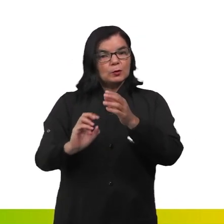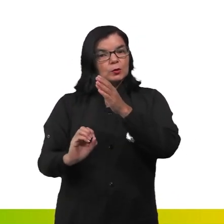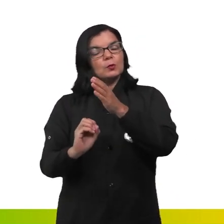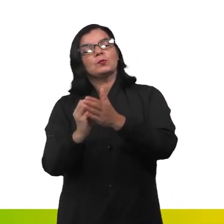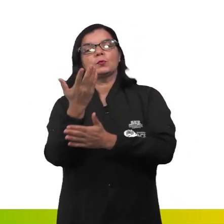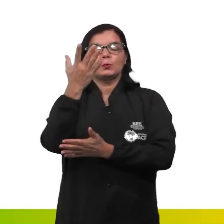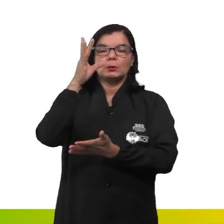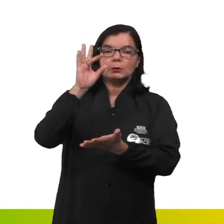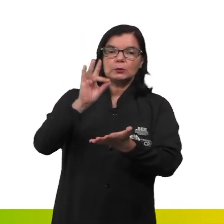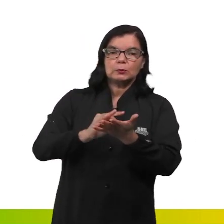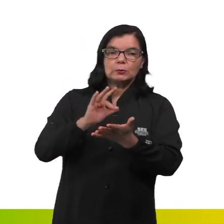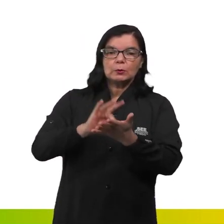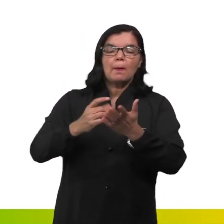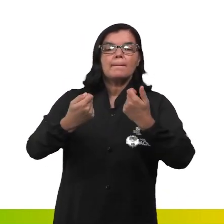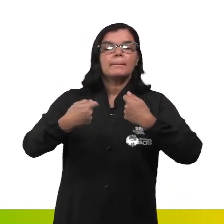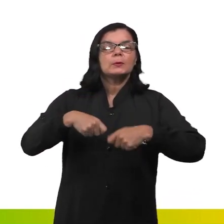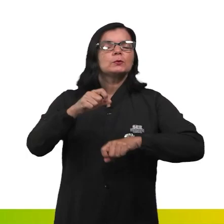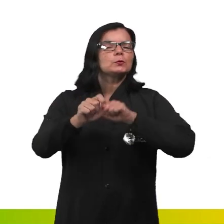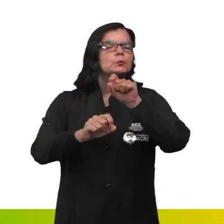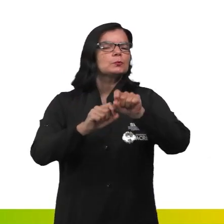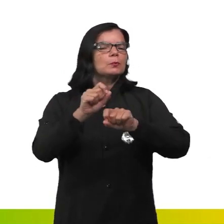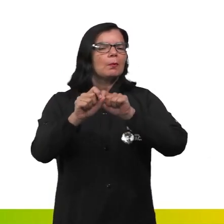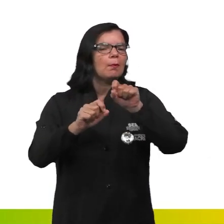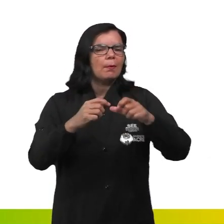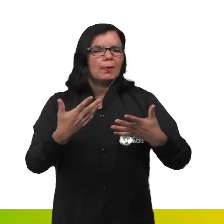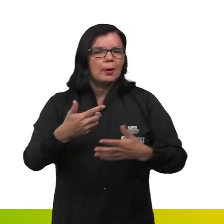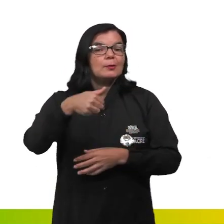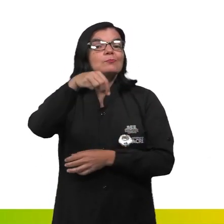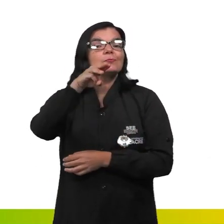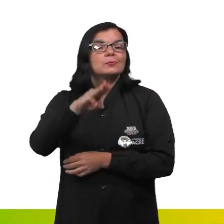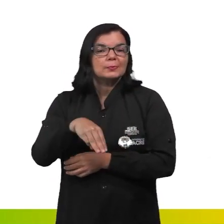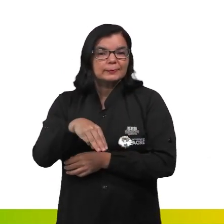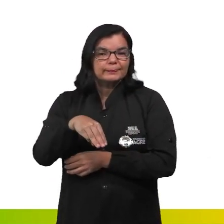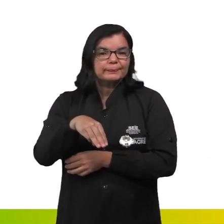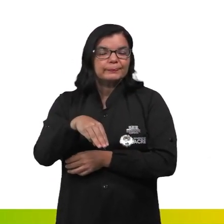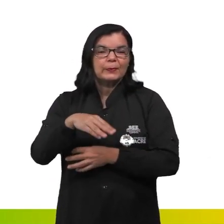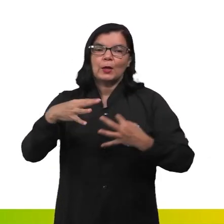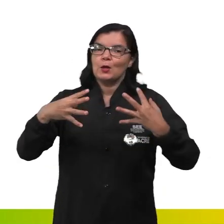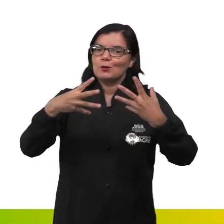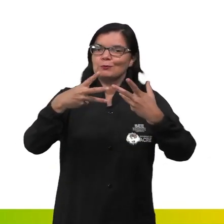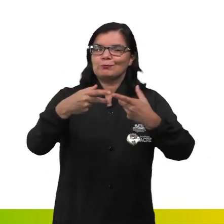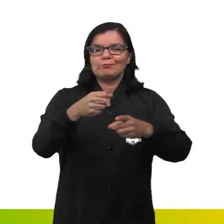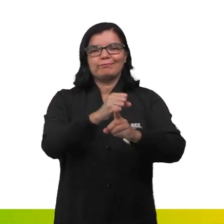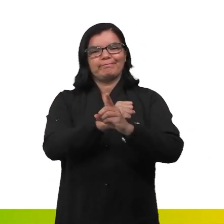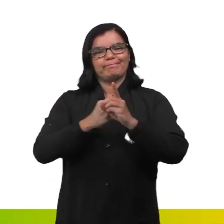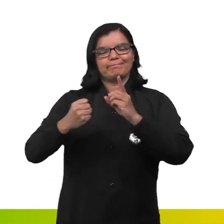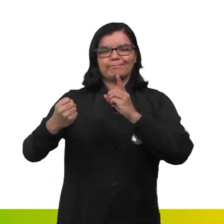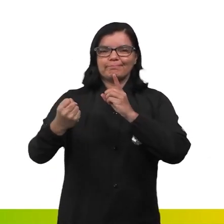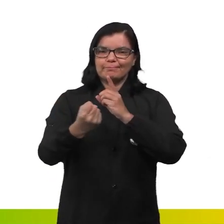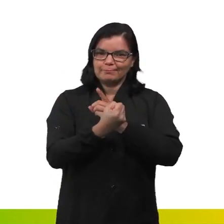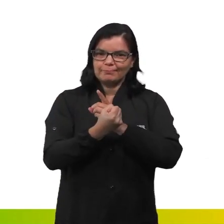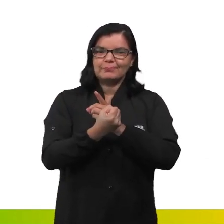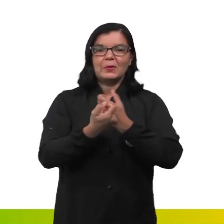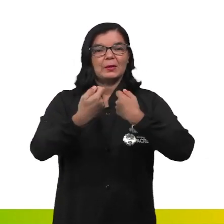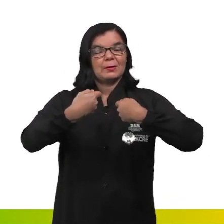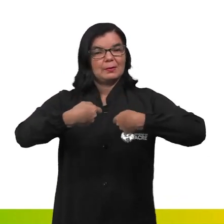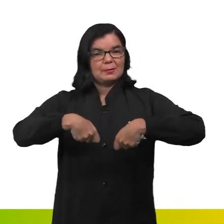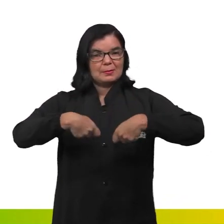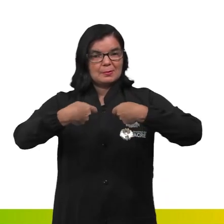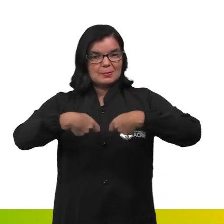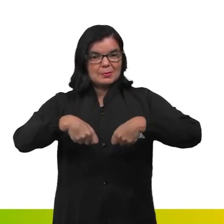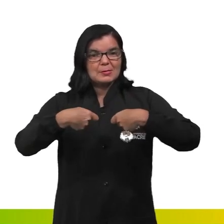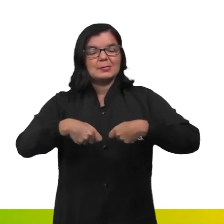sua totalidade, precisamos de quê? De quem? De toda a sociedade, gente.